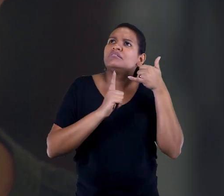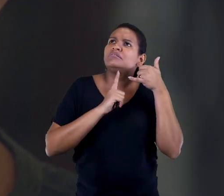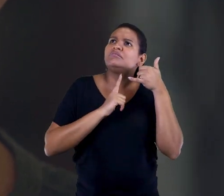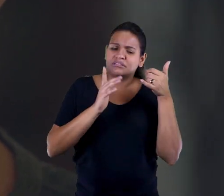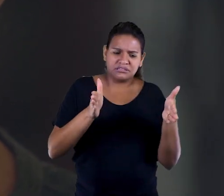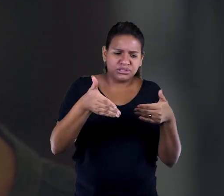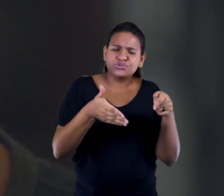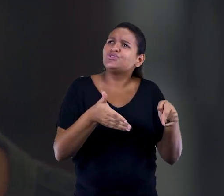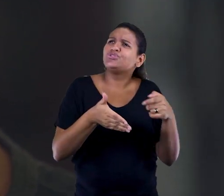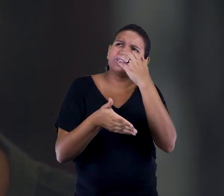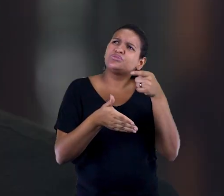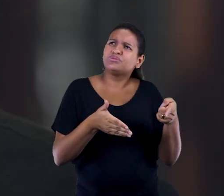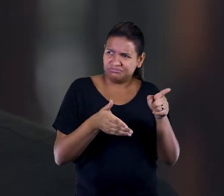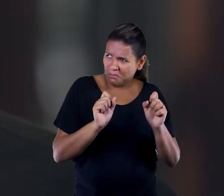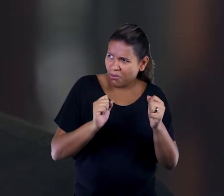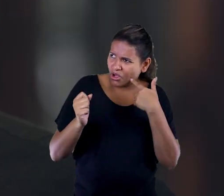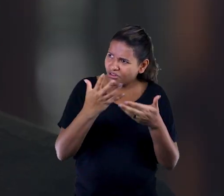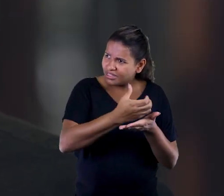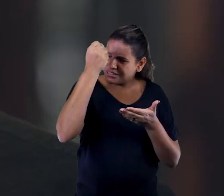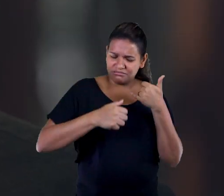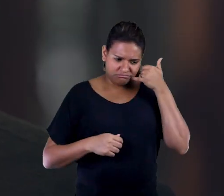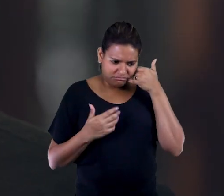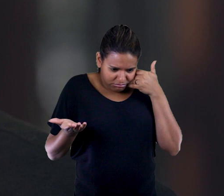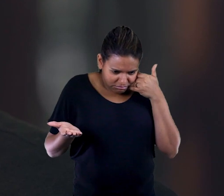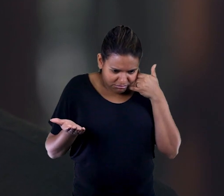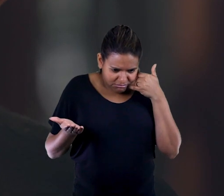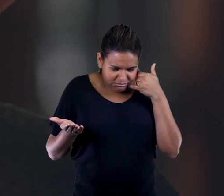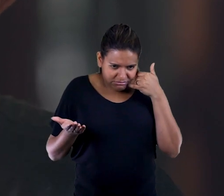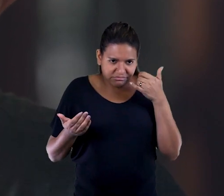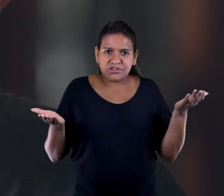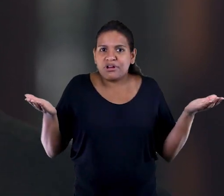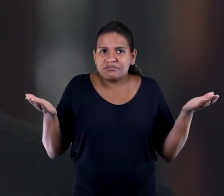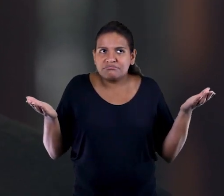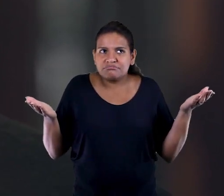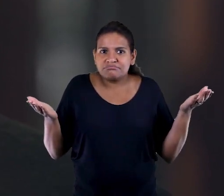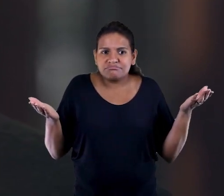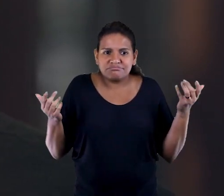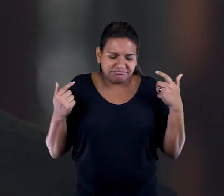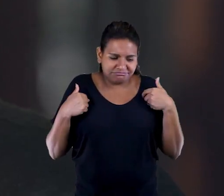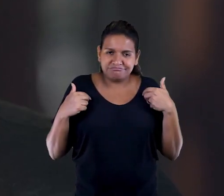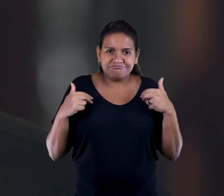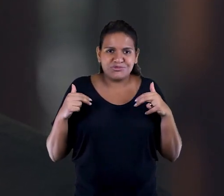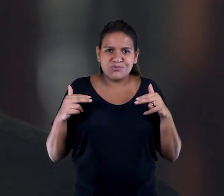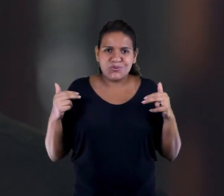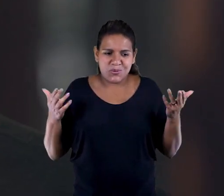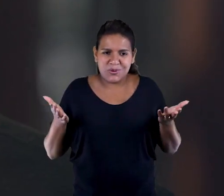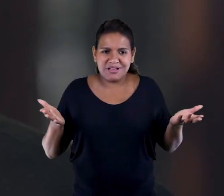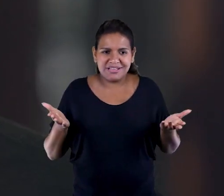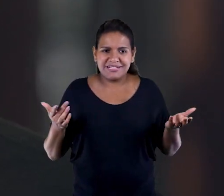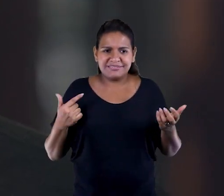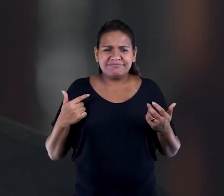presos nas caixas. Você pode vir resgatar eles? Meu, né, nunca